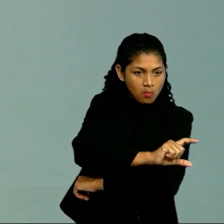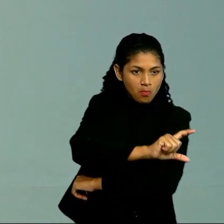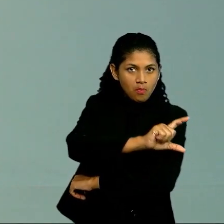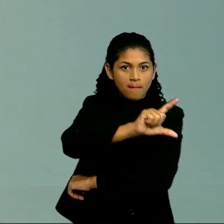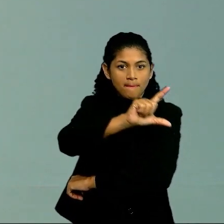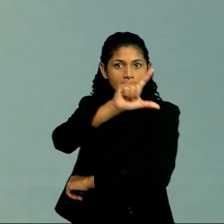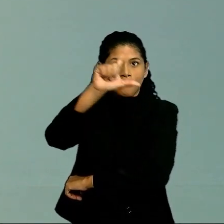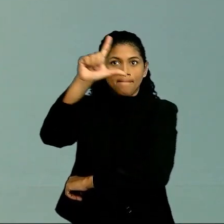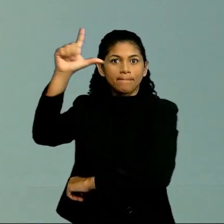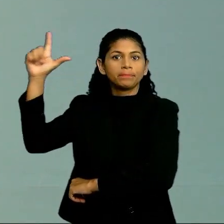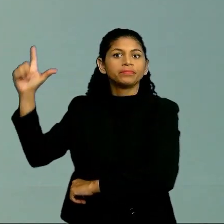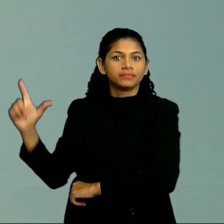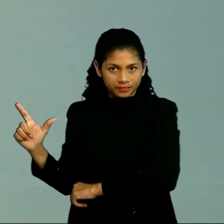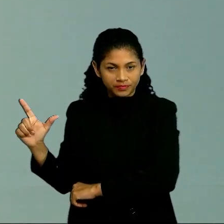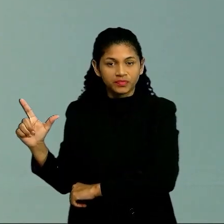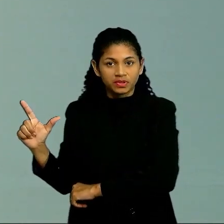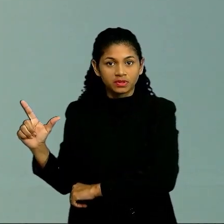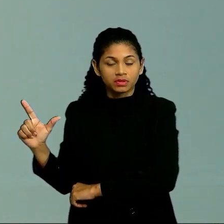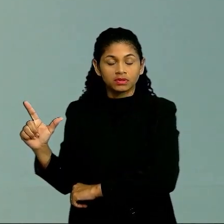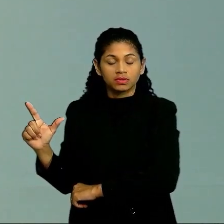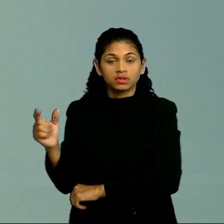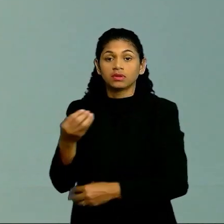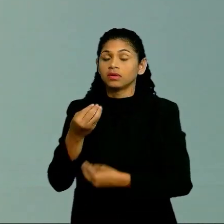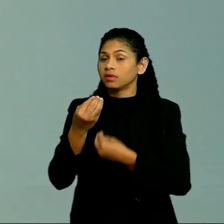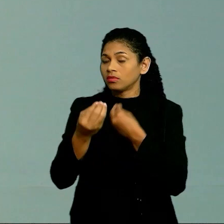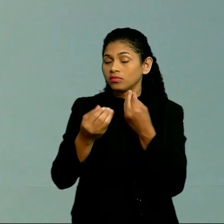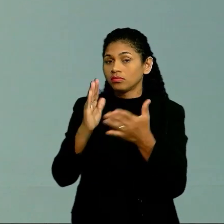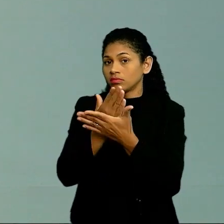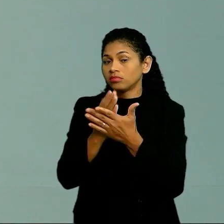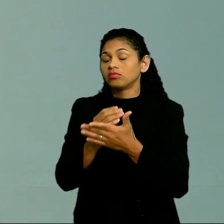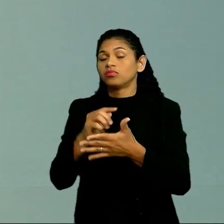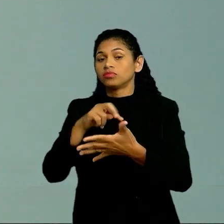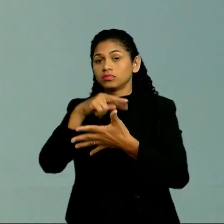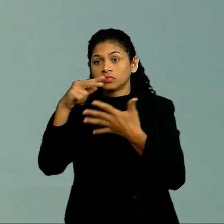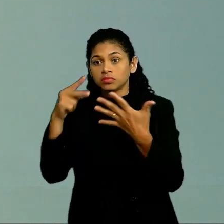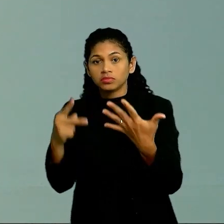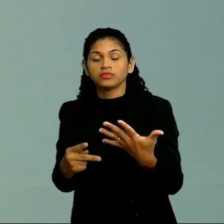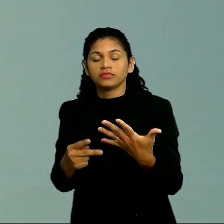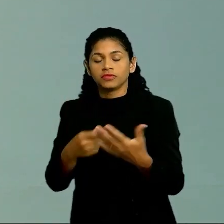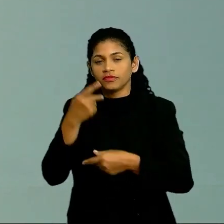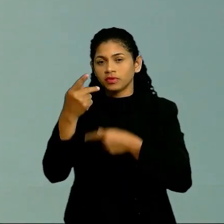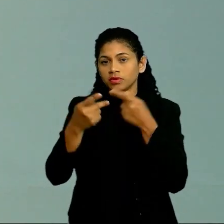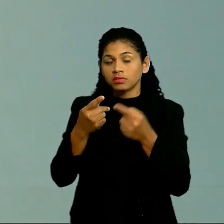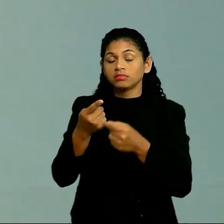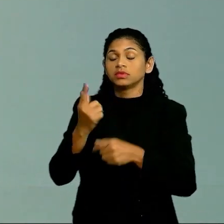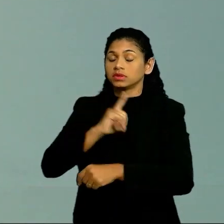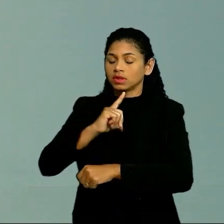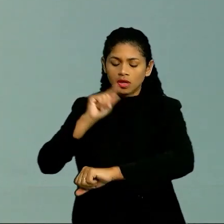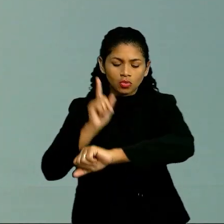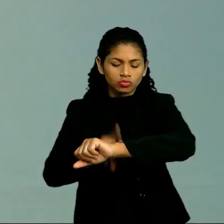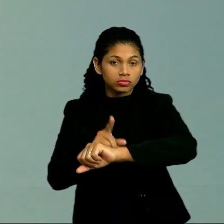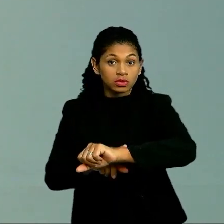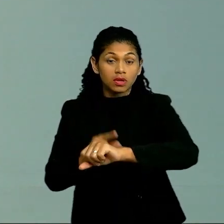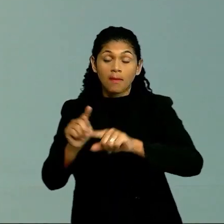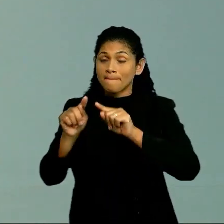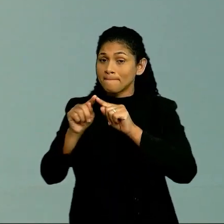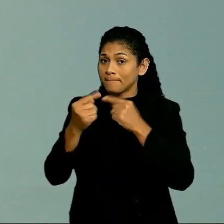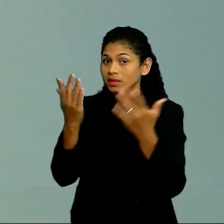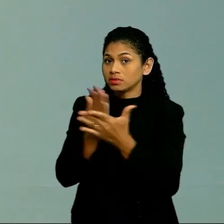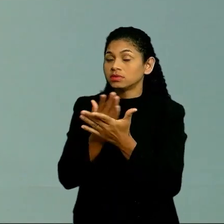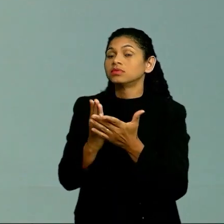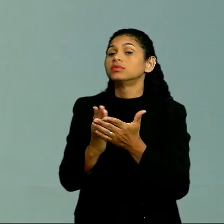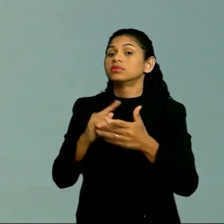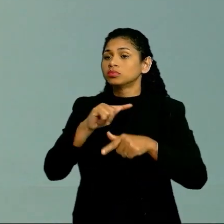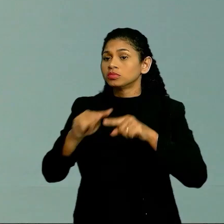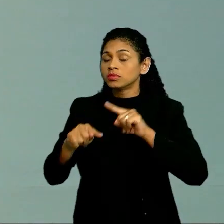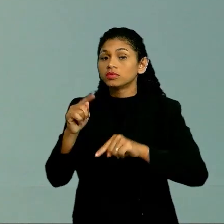eternidade. Então, muitas coisas nós dizemos que para tudo há um tempo, quando nós sabemos que algumas coisas nós temos que decidir, apesar